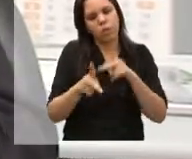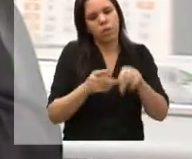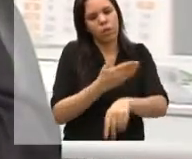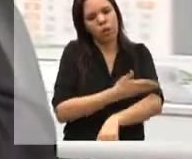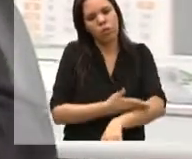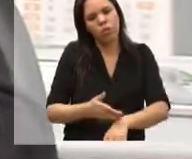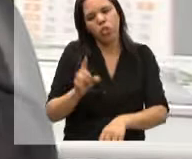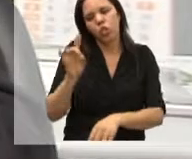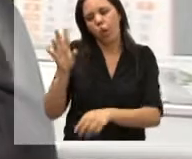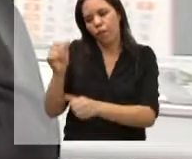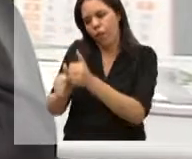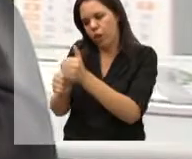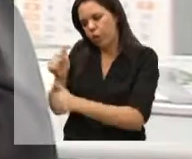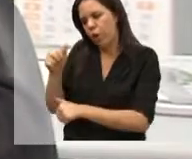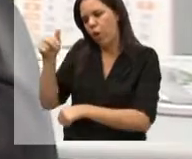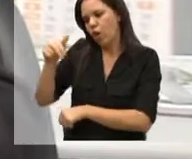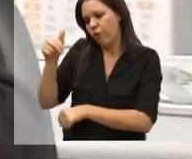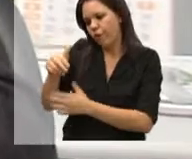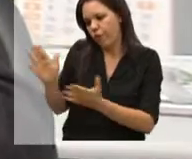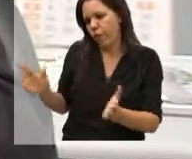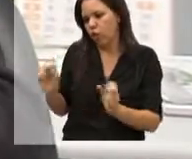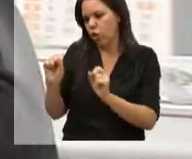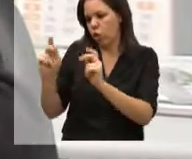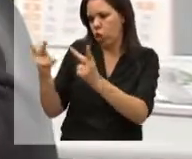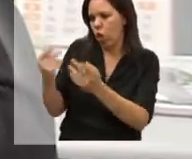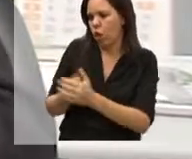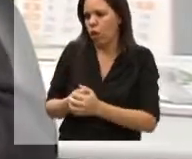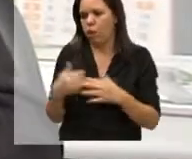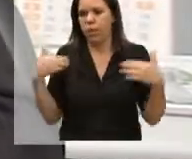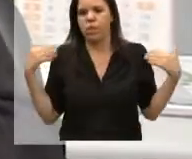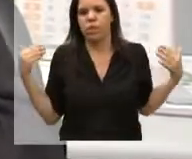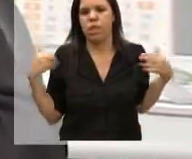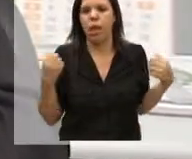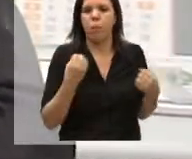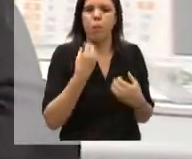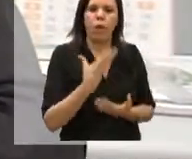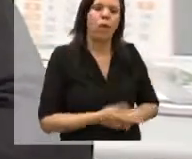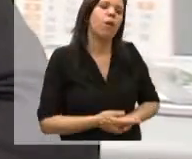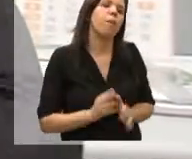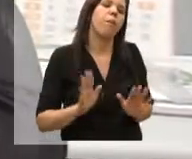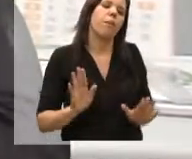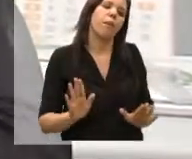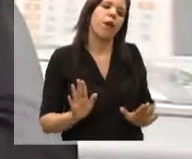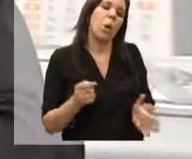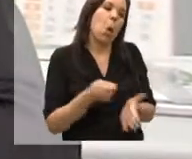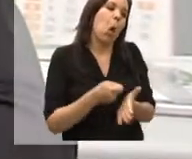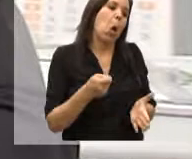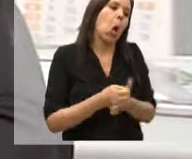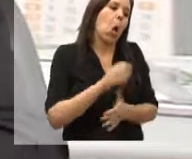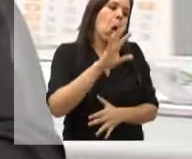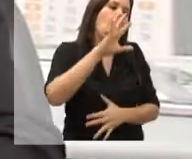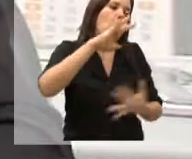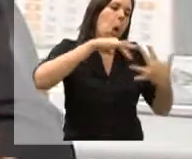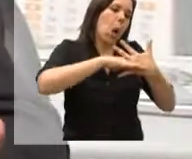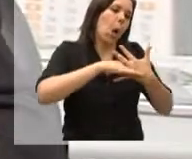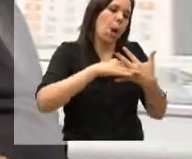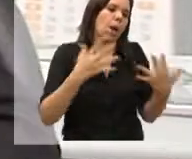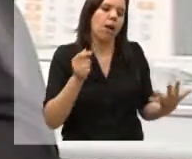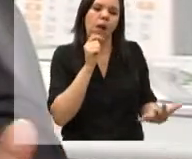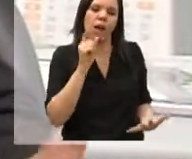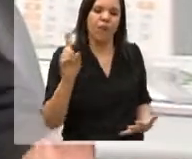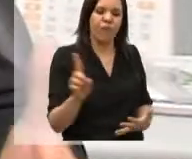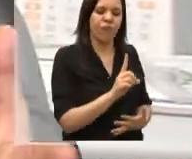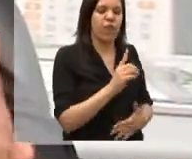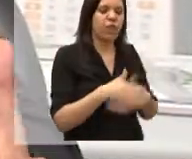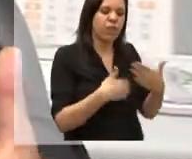ainda a futebol, novela, shopping, passeio, que é muito bom. Mas de cobrar a cidadania de vir aqui é um processo